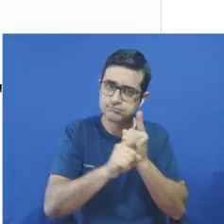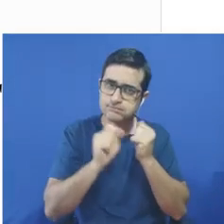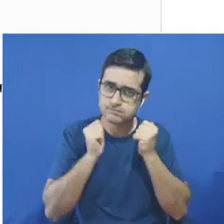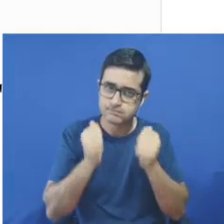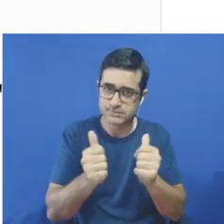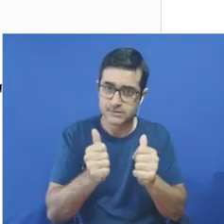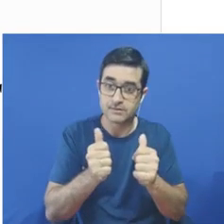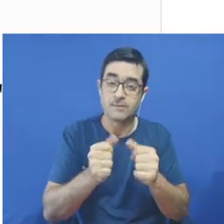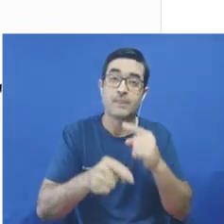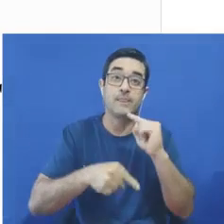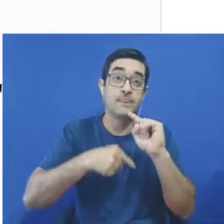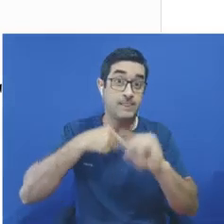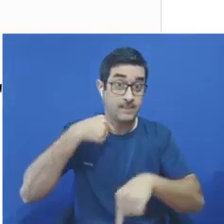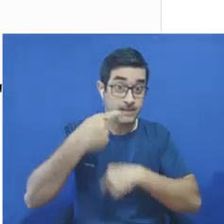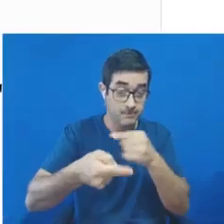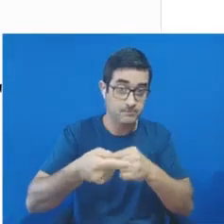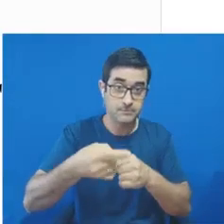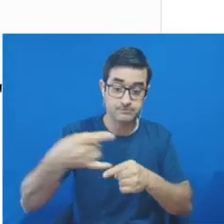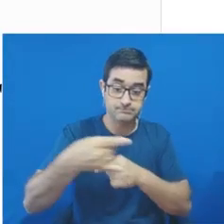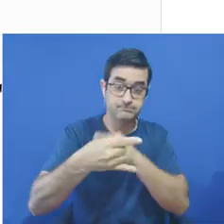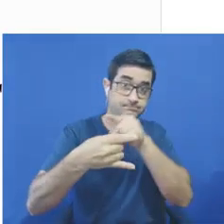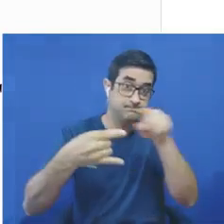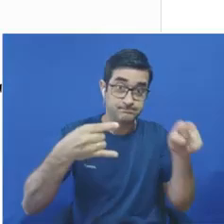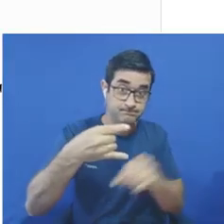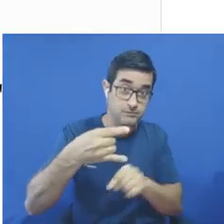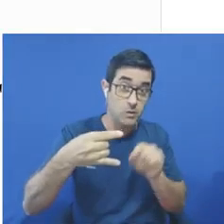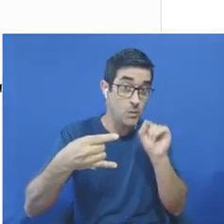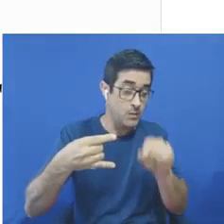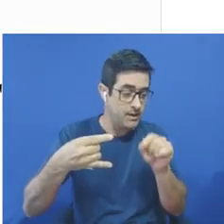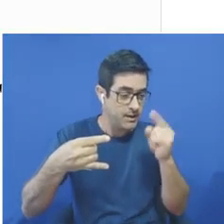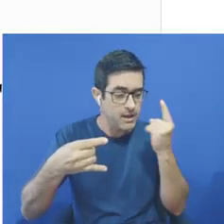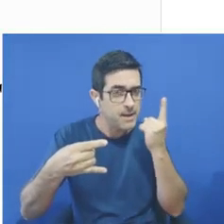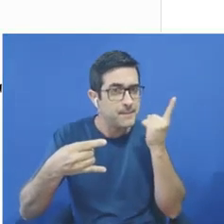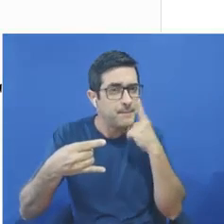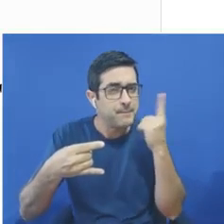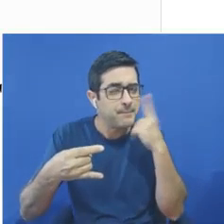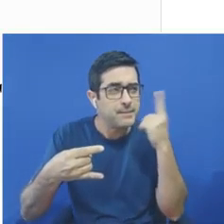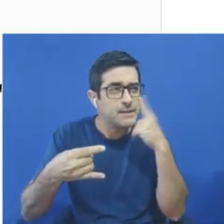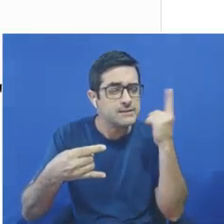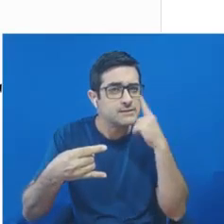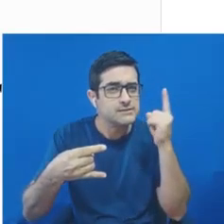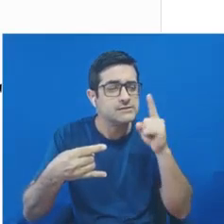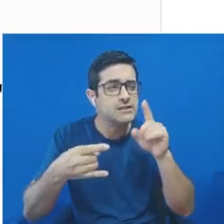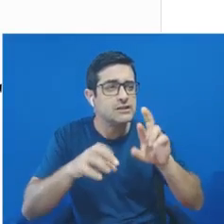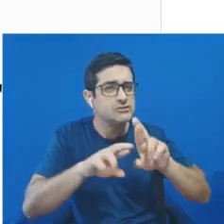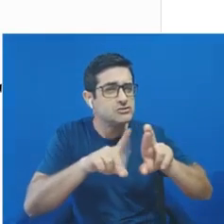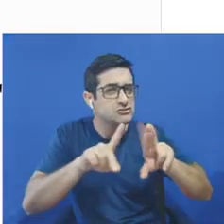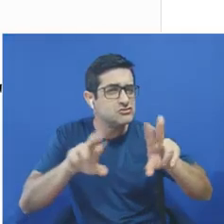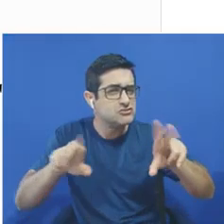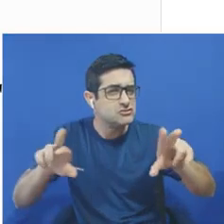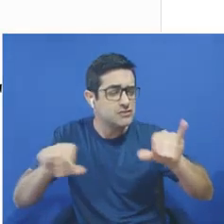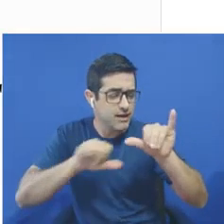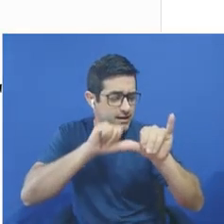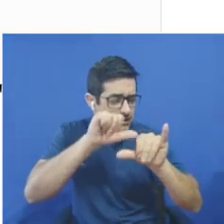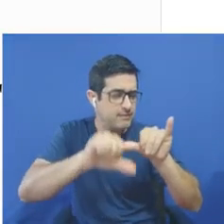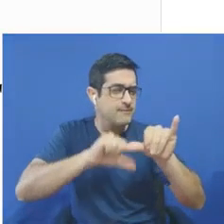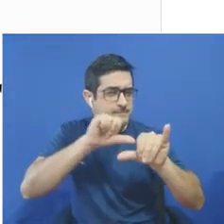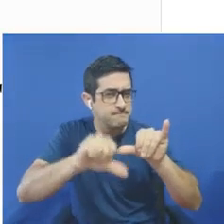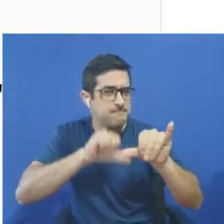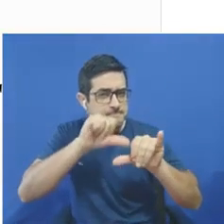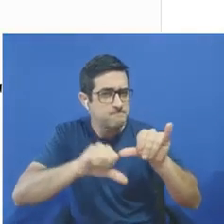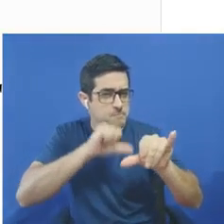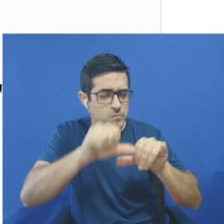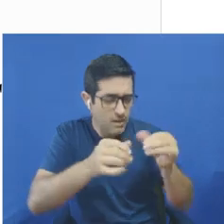da retrossíntese eu vou imaginar uma rota sintética, ou seja, uma série de reações